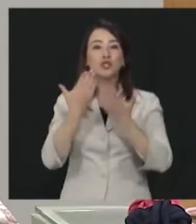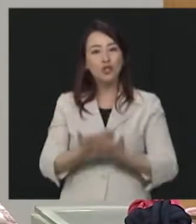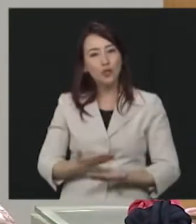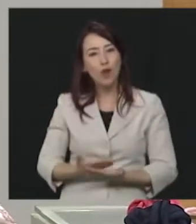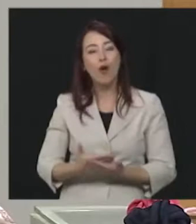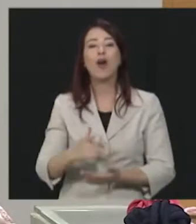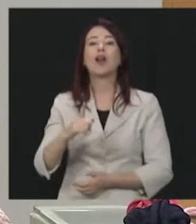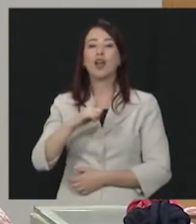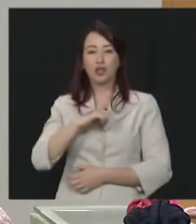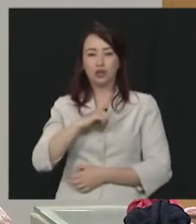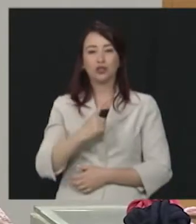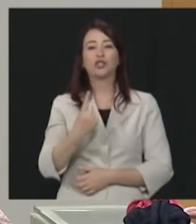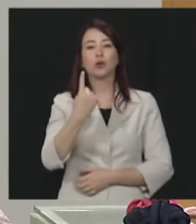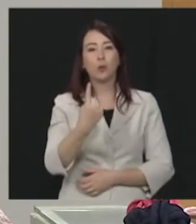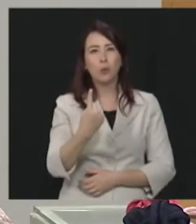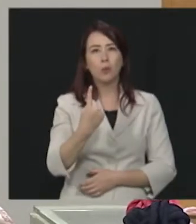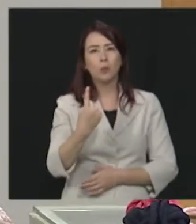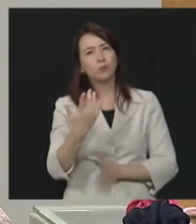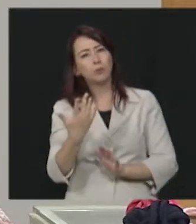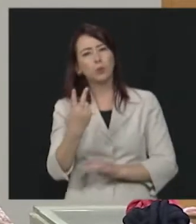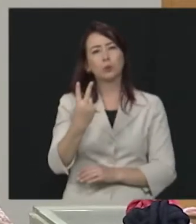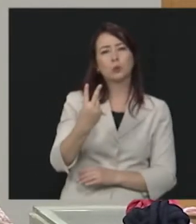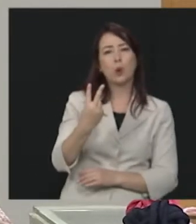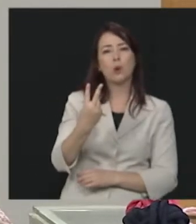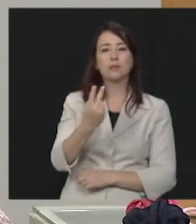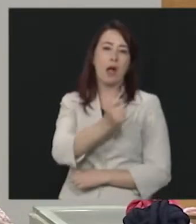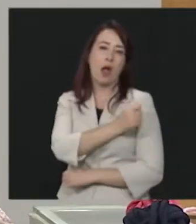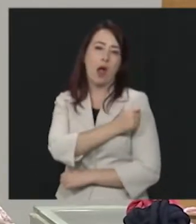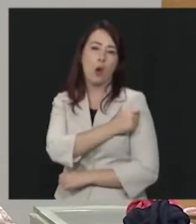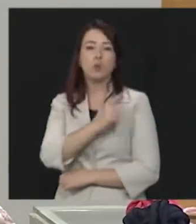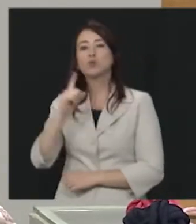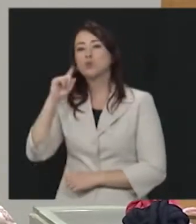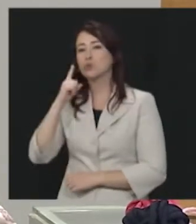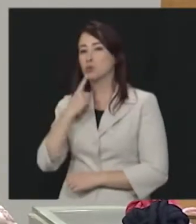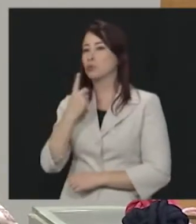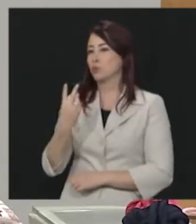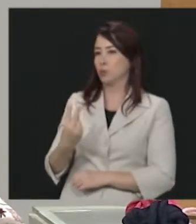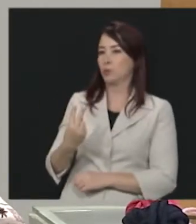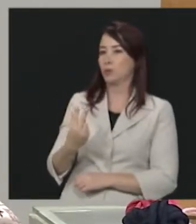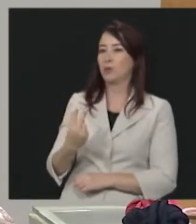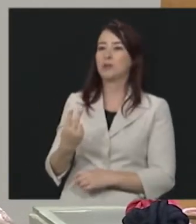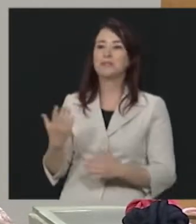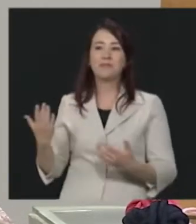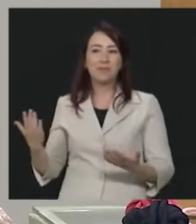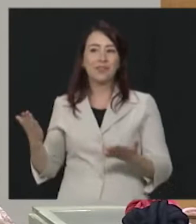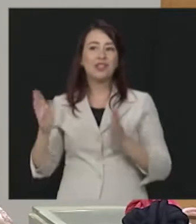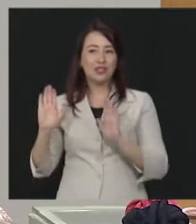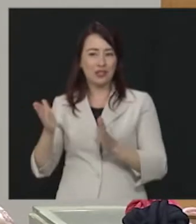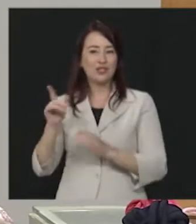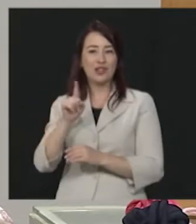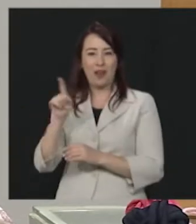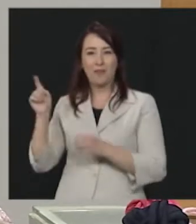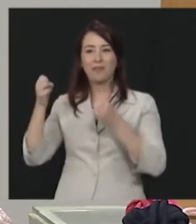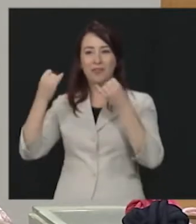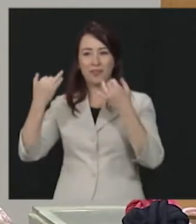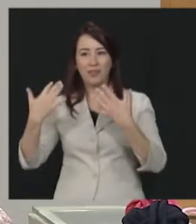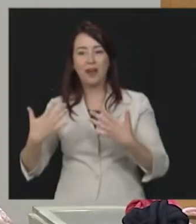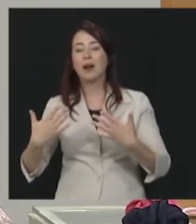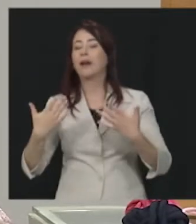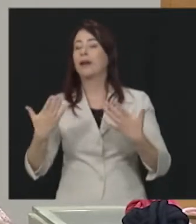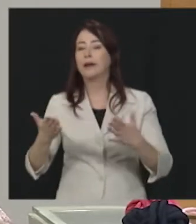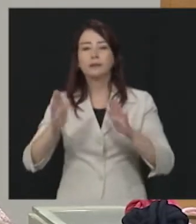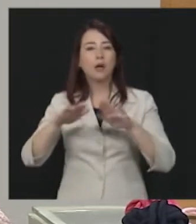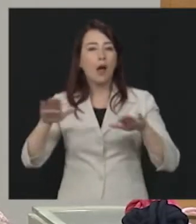havia um ou dois alunos surdos. Como já foi respondido aí, eles tiveram